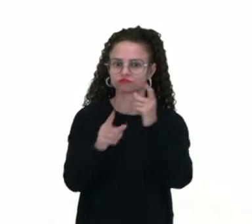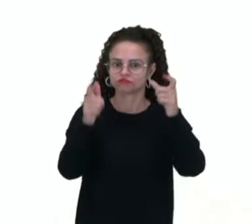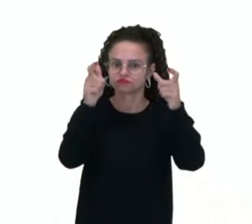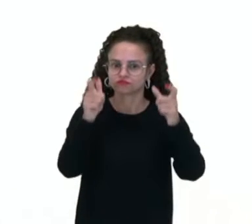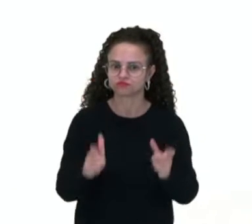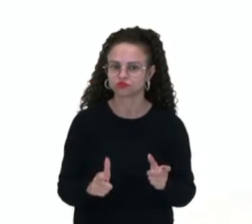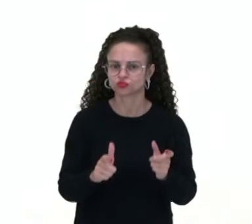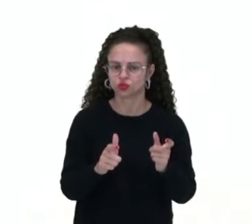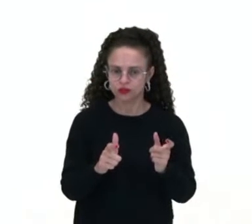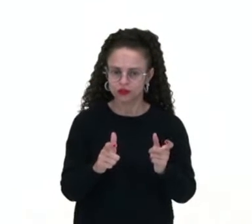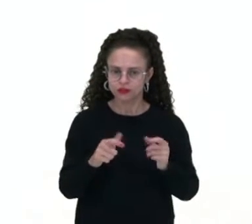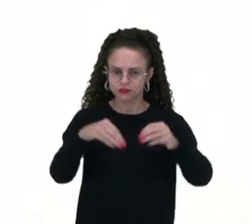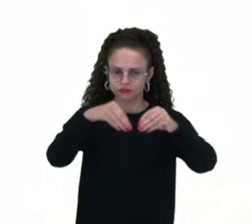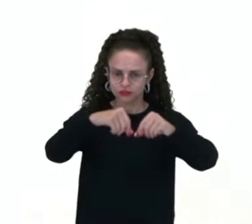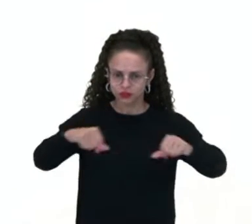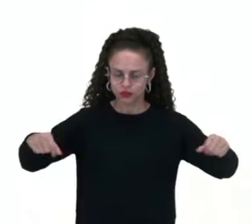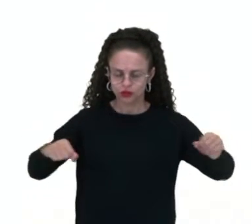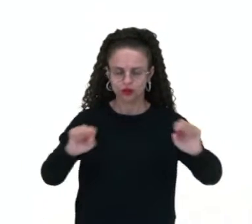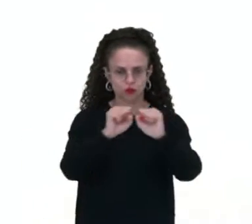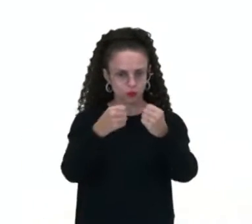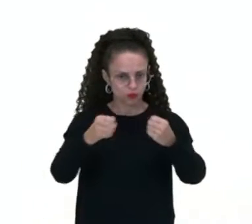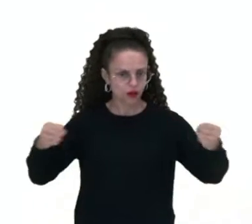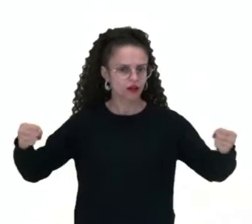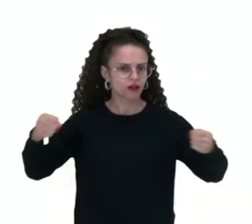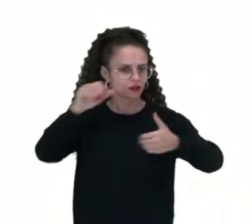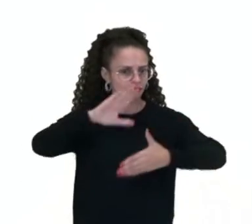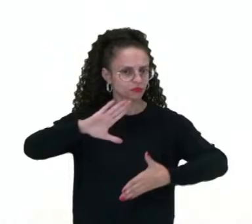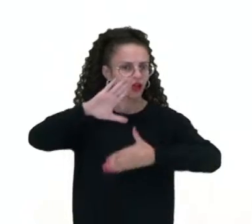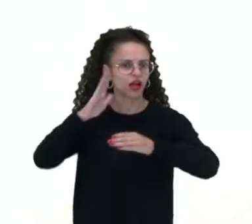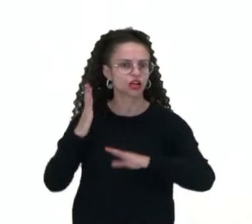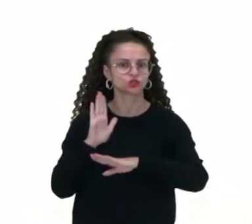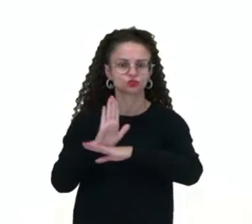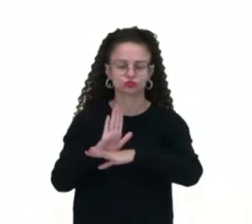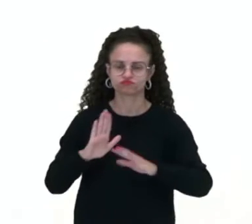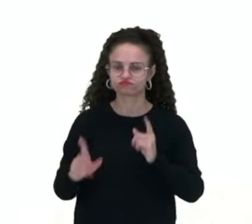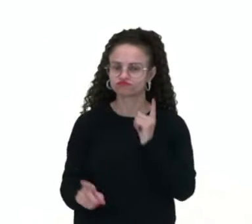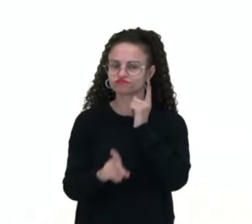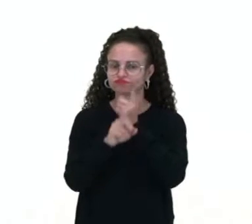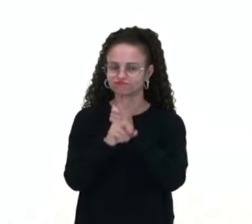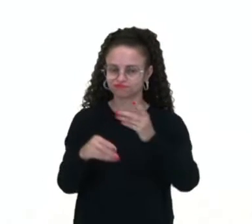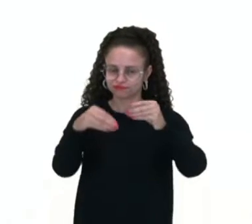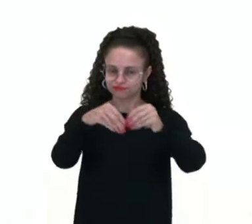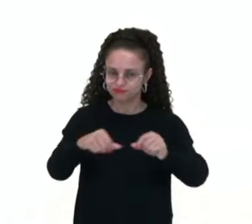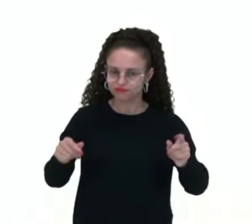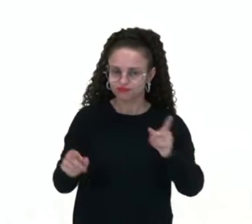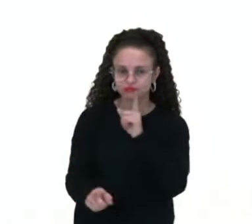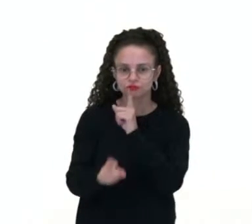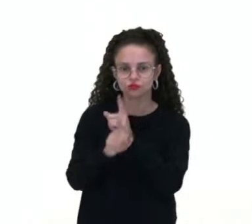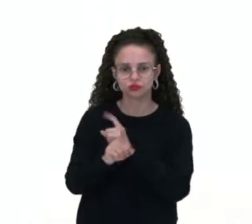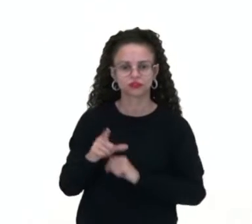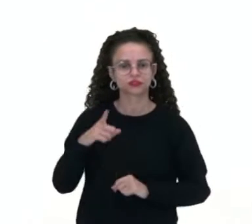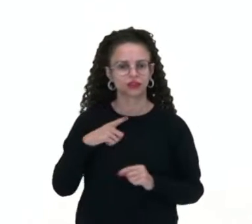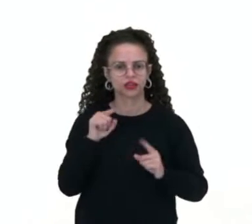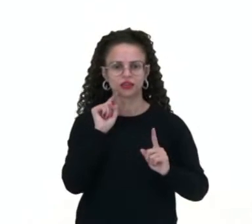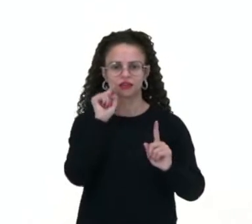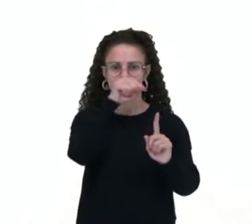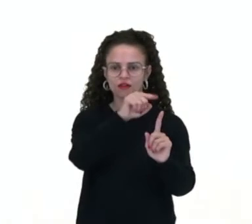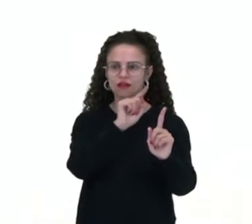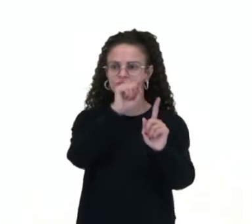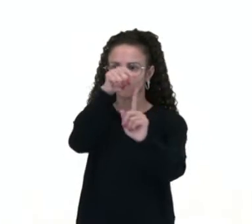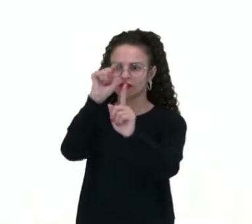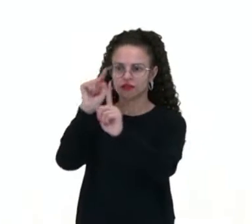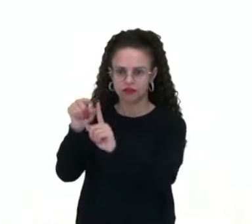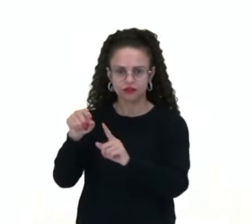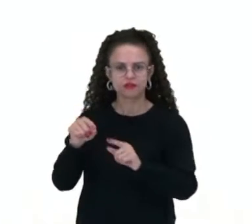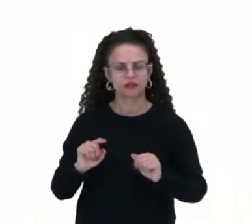Então, os mapas ajudam muito, né, quando a gente vai localizar um território. E os mapas têm pontos de referências, como já